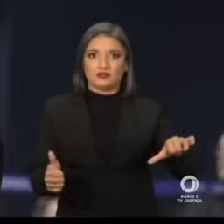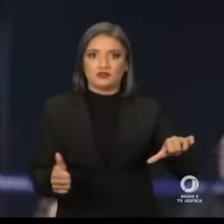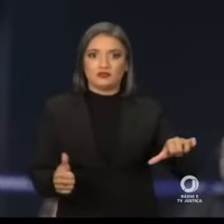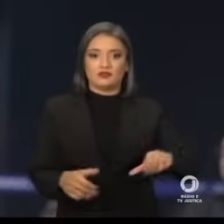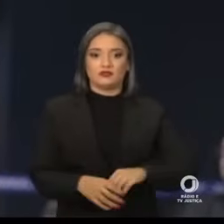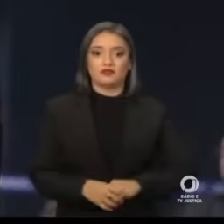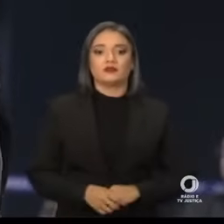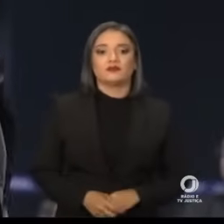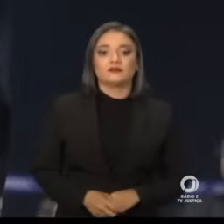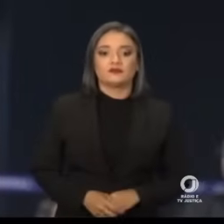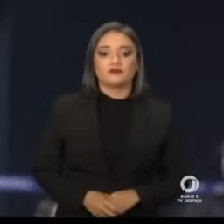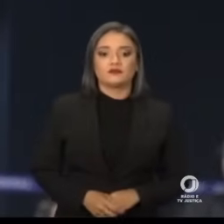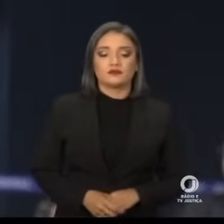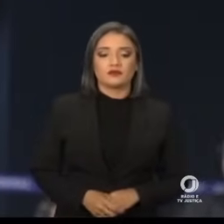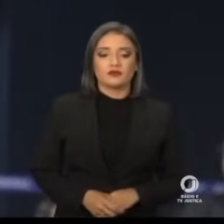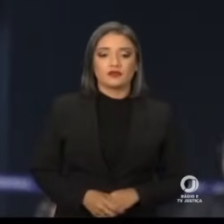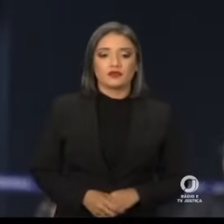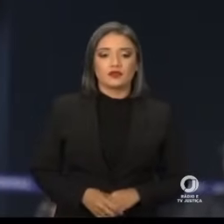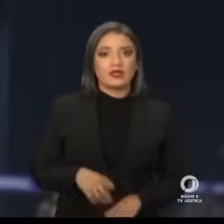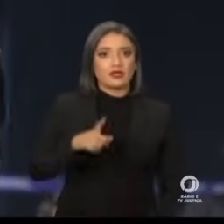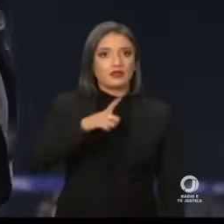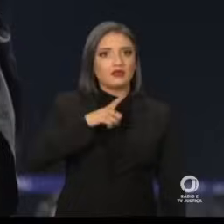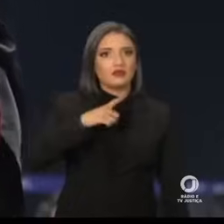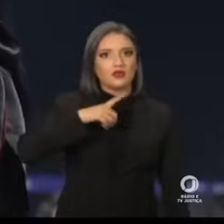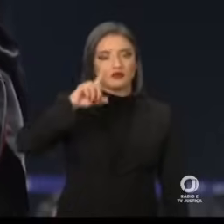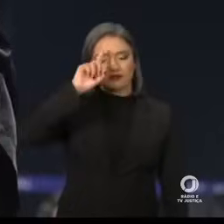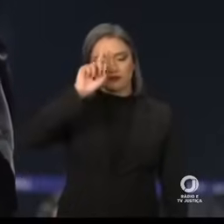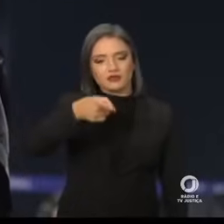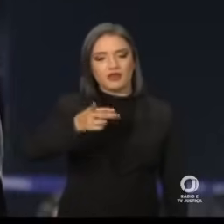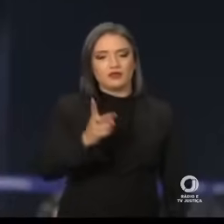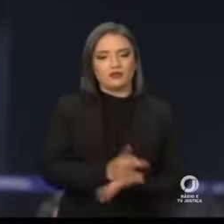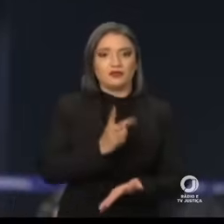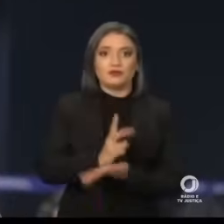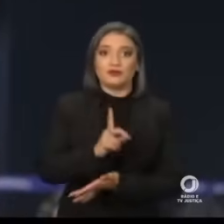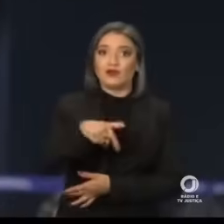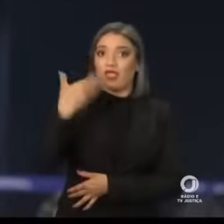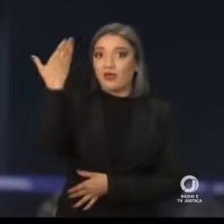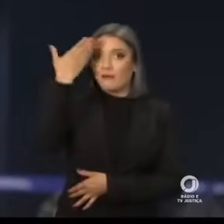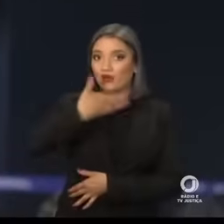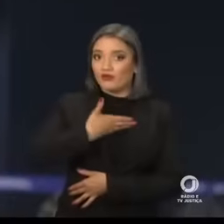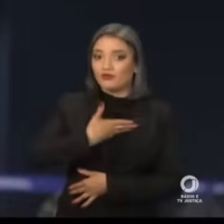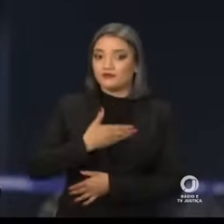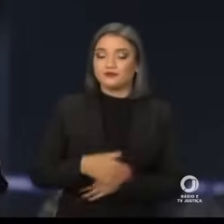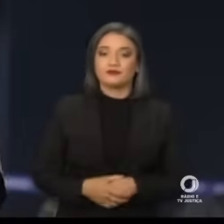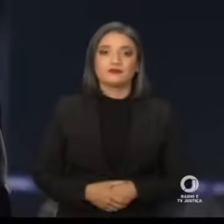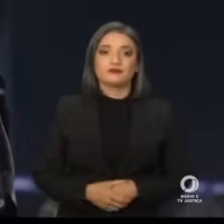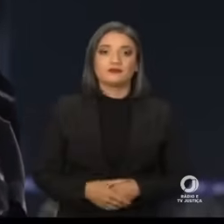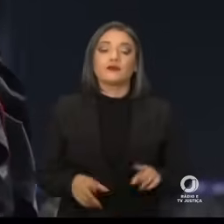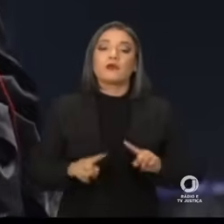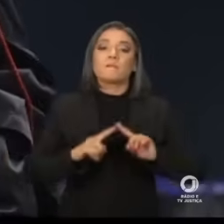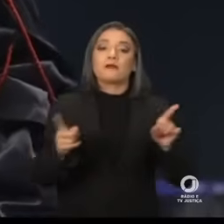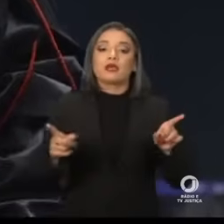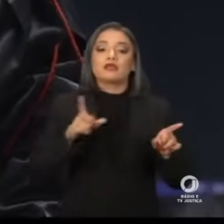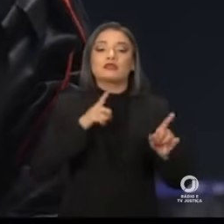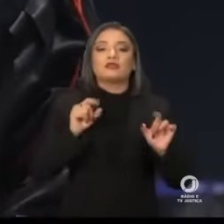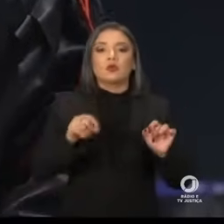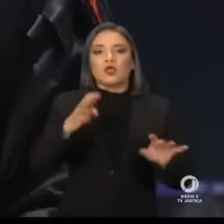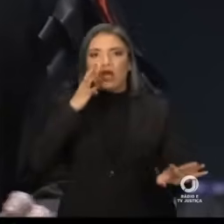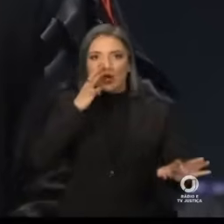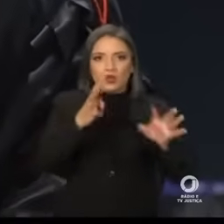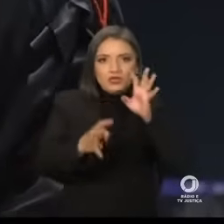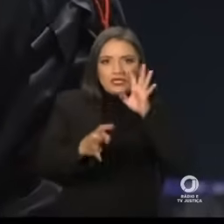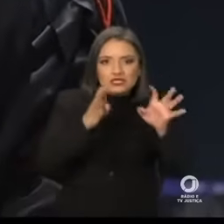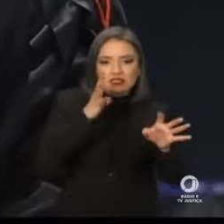que foi efetivamente determinada. Essa é a prova dos autos. Mas nós temos aqui uma acusação, que eu